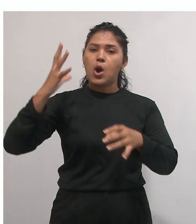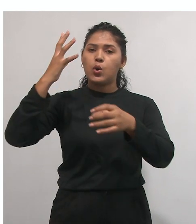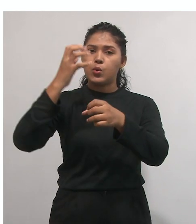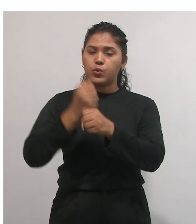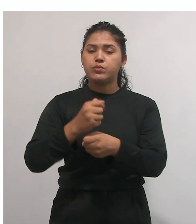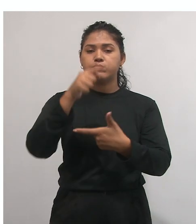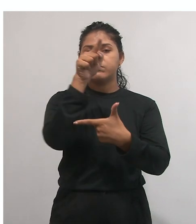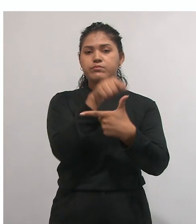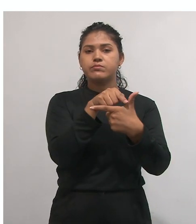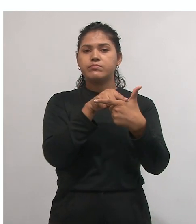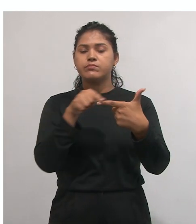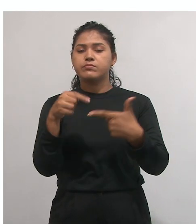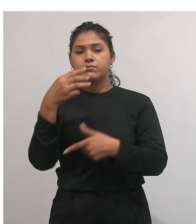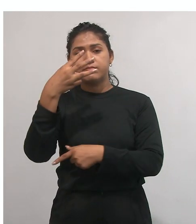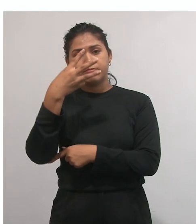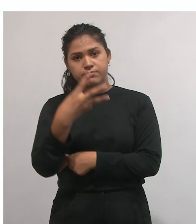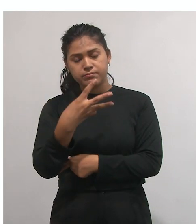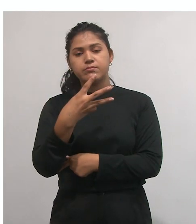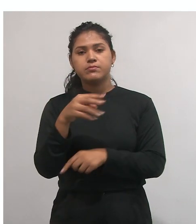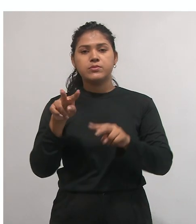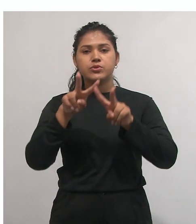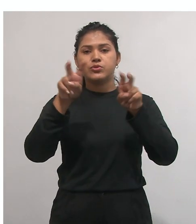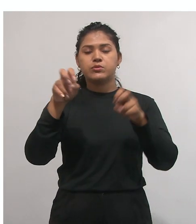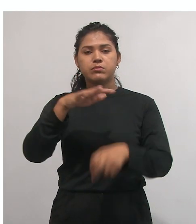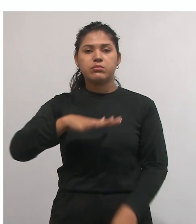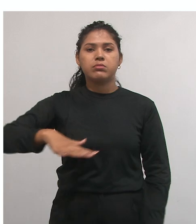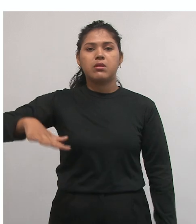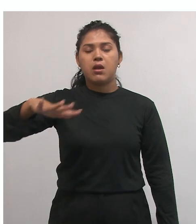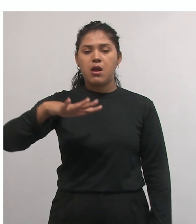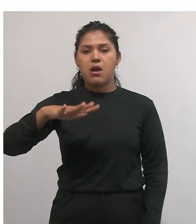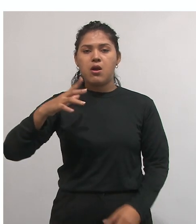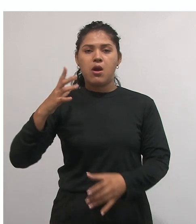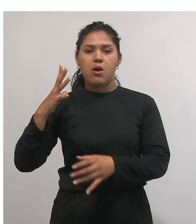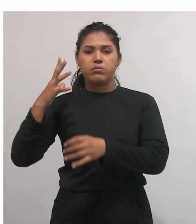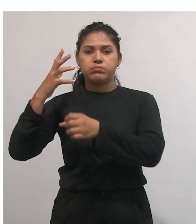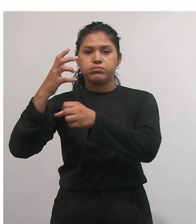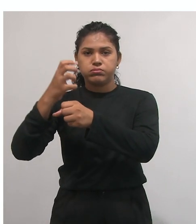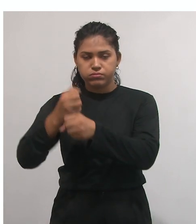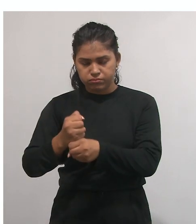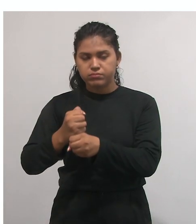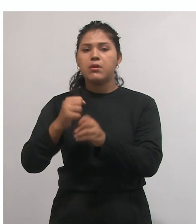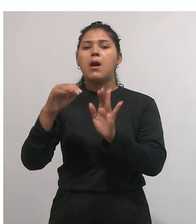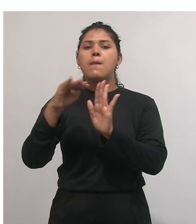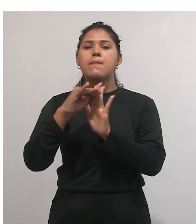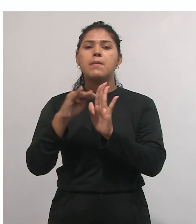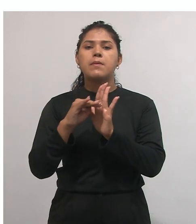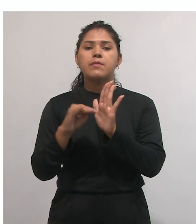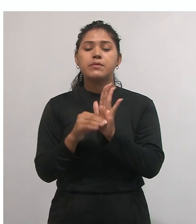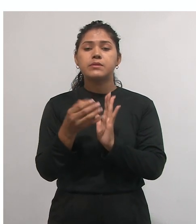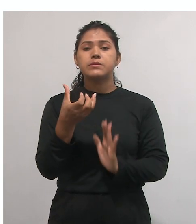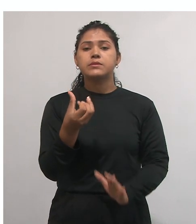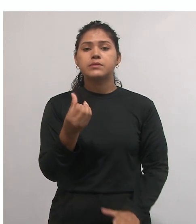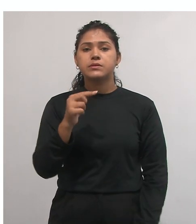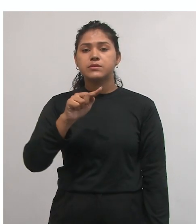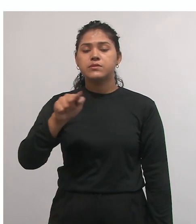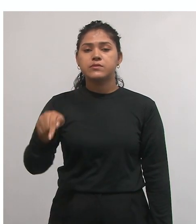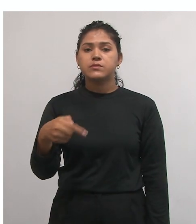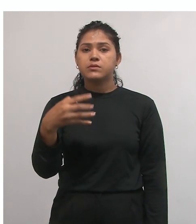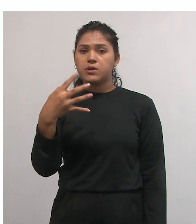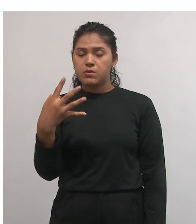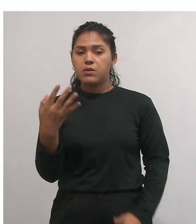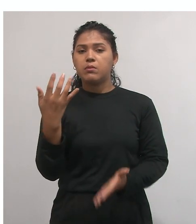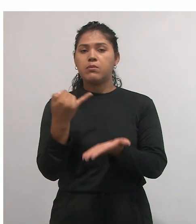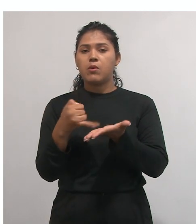despesas em relação à receita operacional bruta e chegou no percentual de